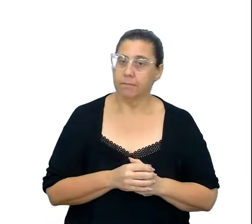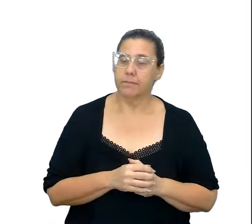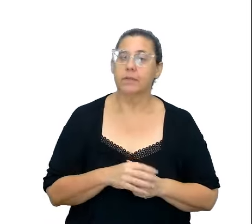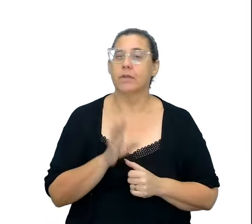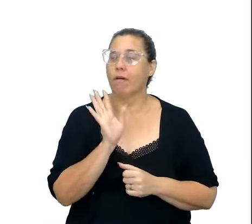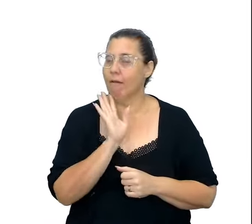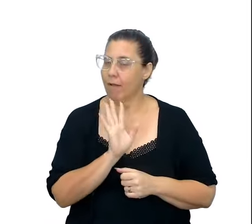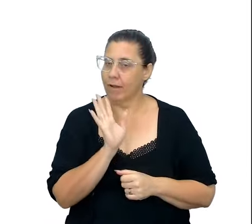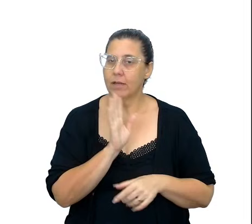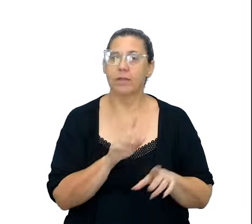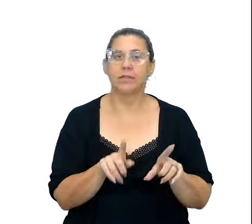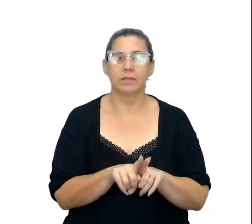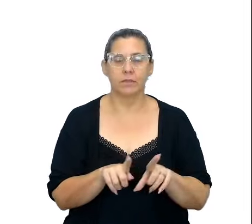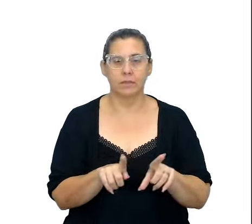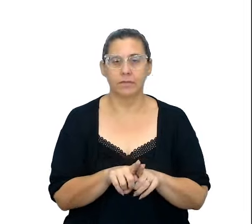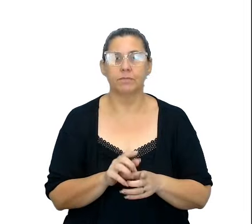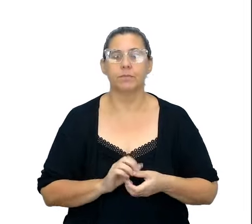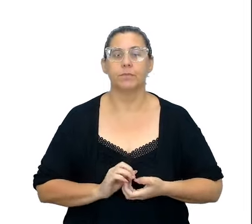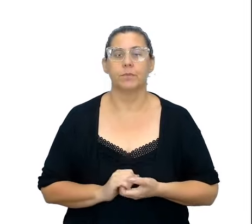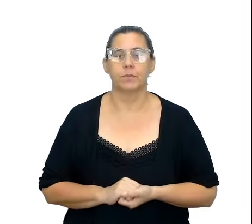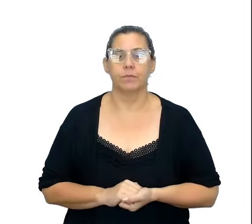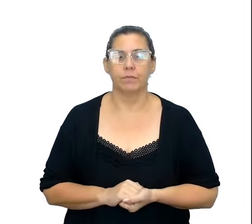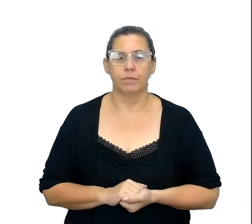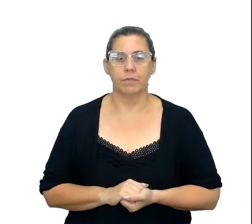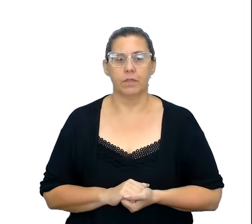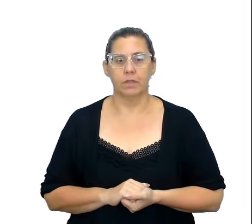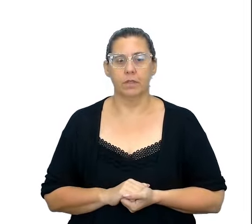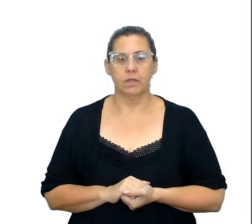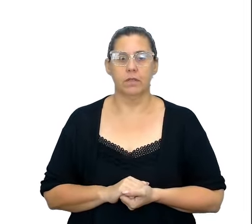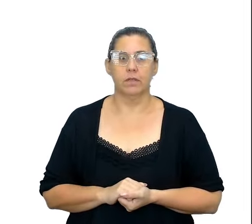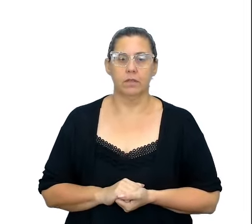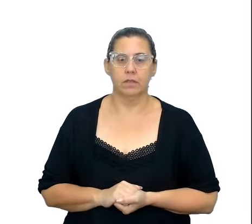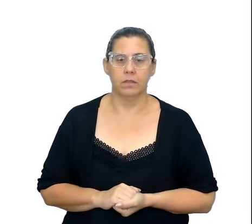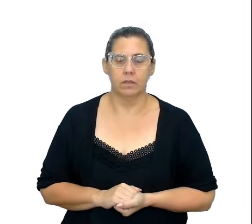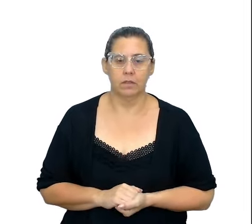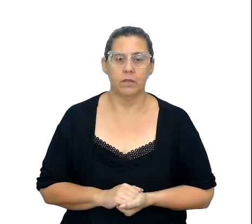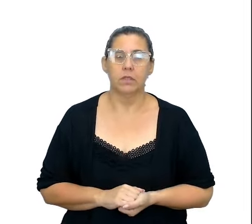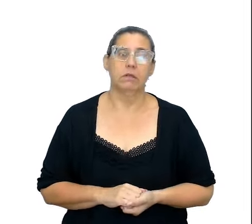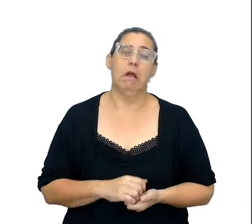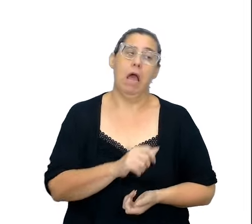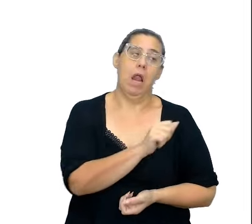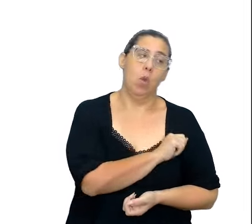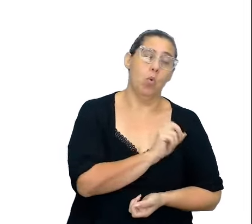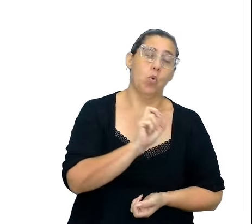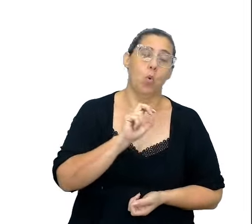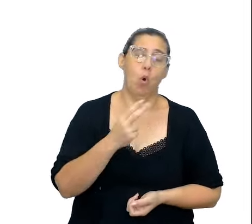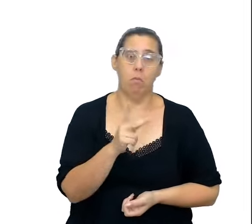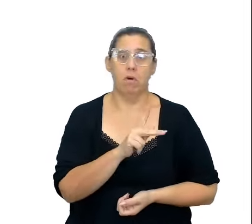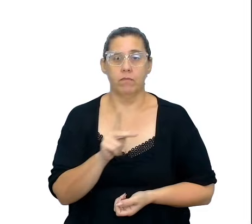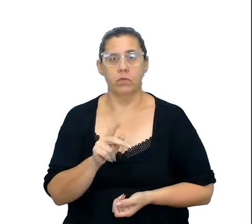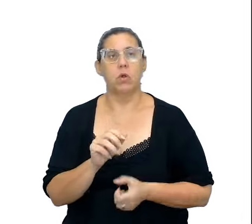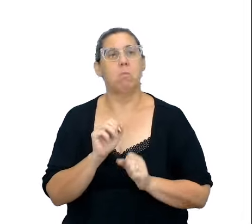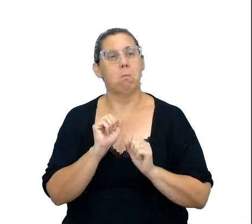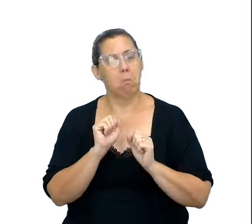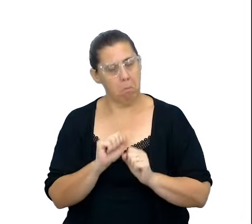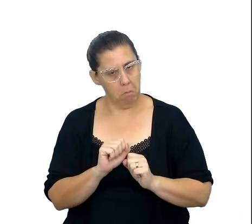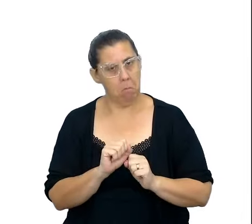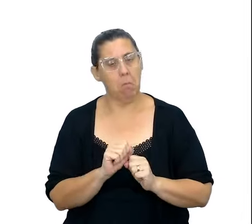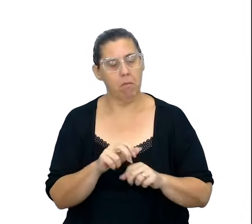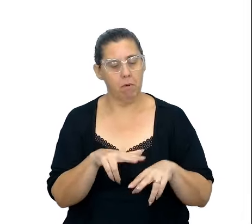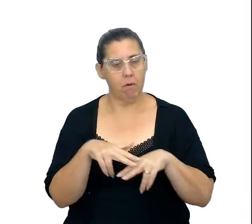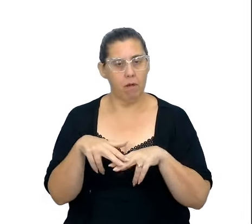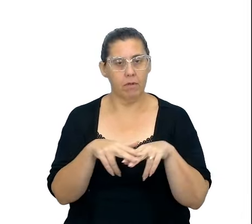da releitura, né, e através da leitura do outro, seja do estudante ou do professor, é que aí pode ser feita, então, essa